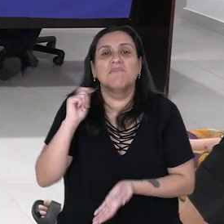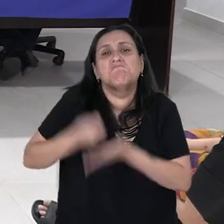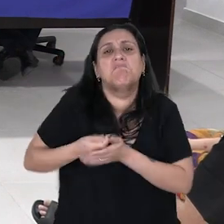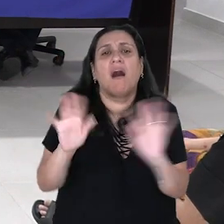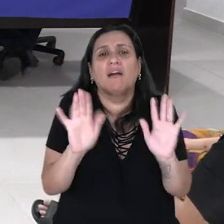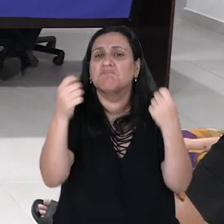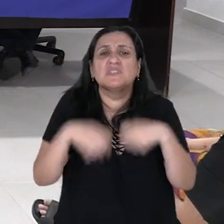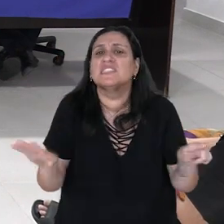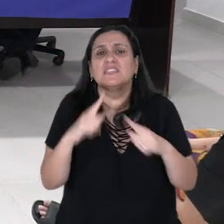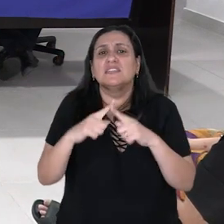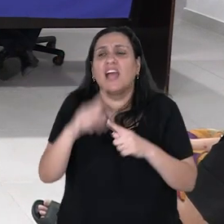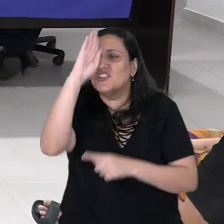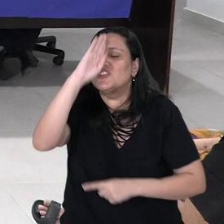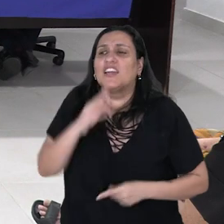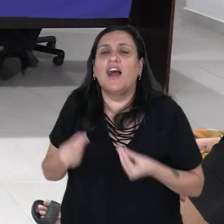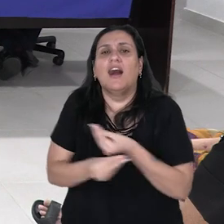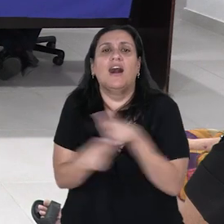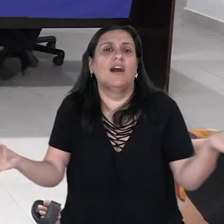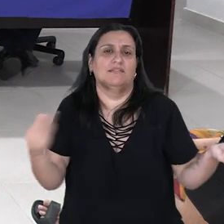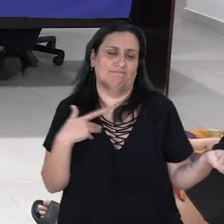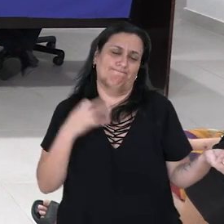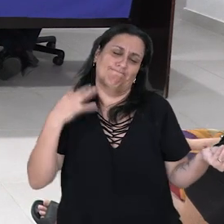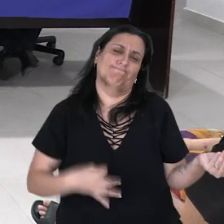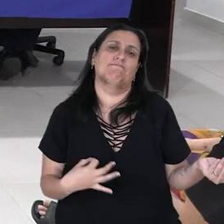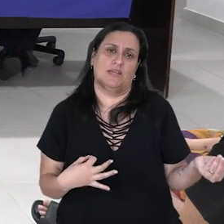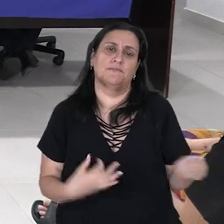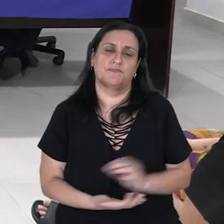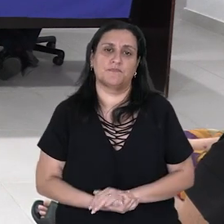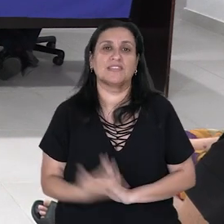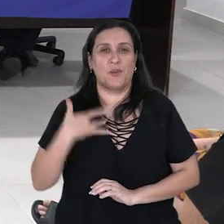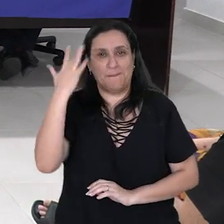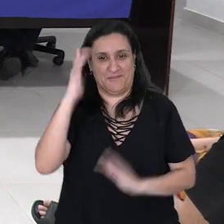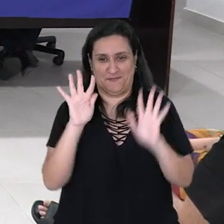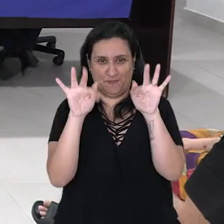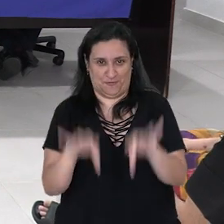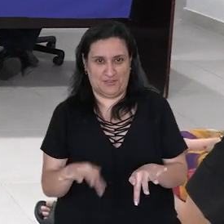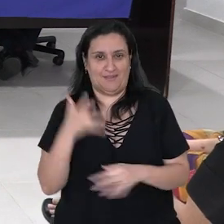ser cobrado, como você falou. Não pode. Então, eu acho que, para encerrar